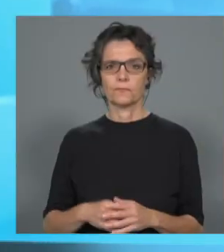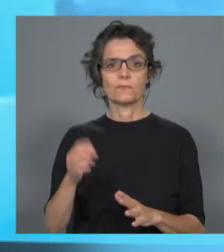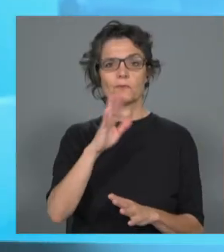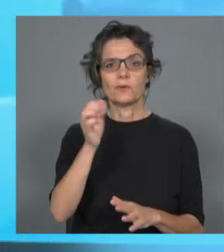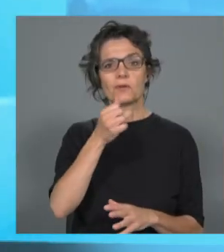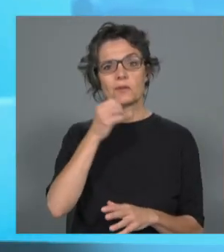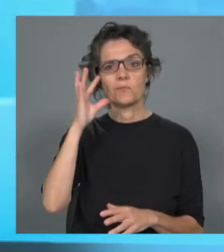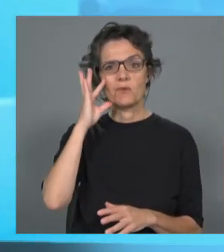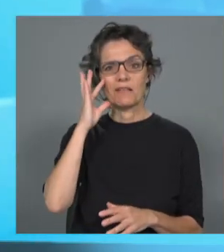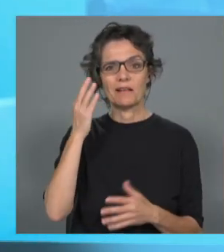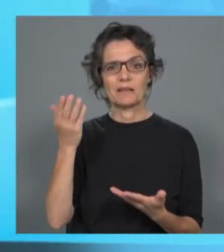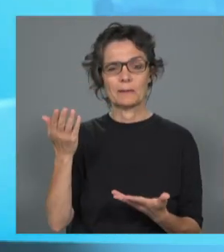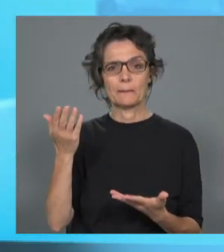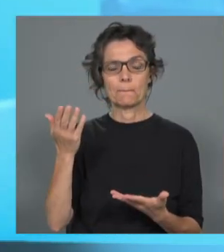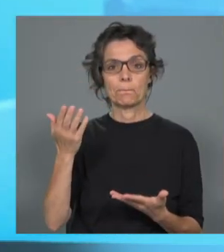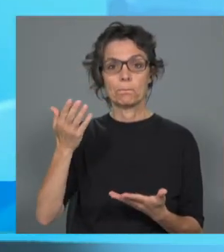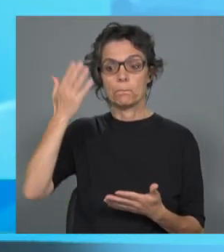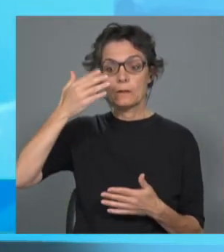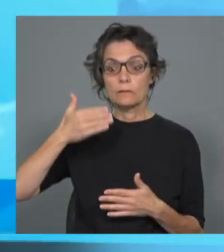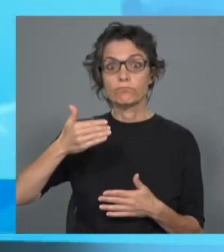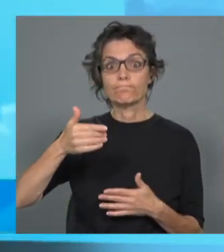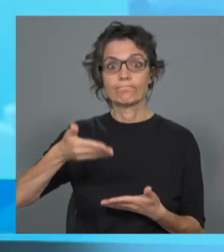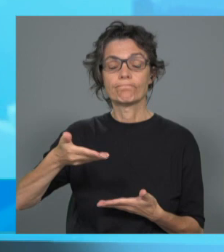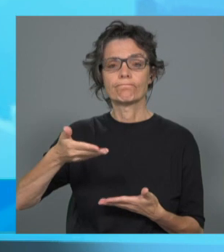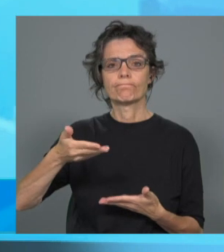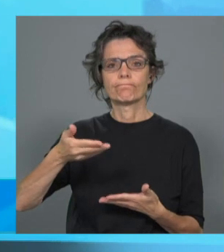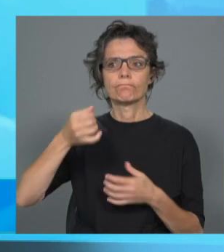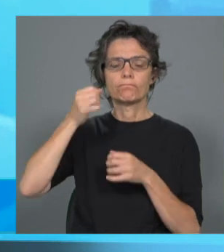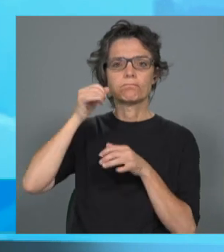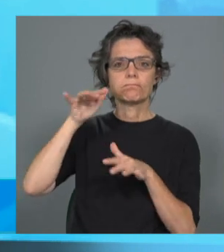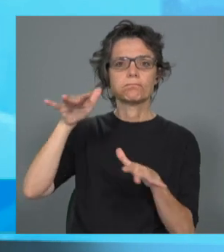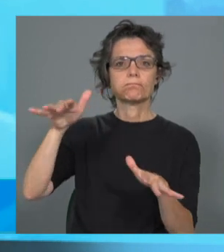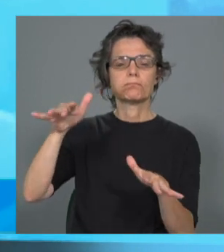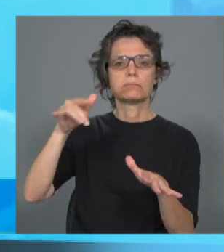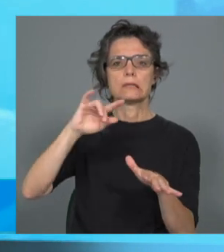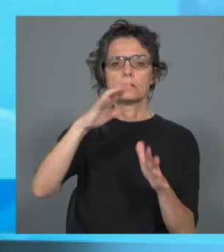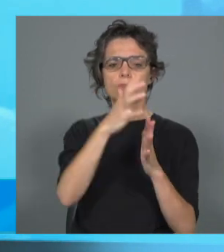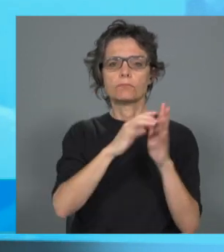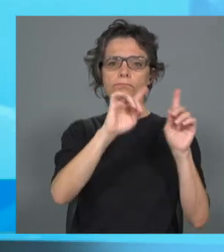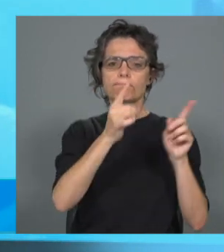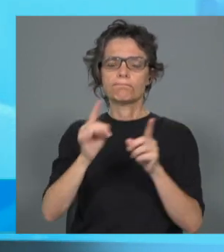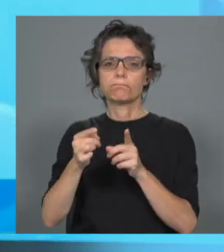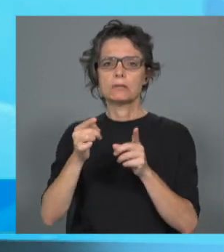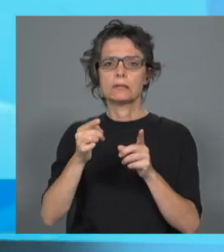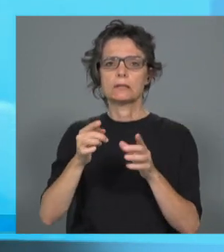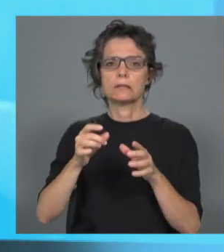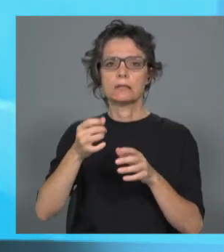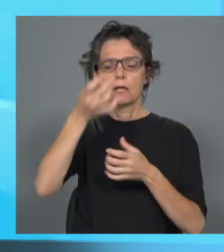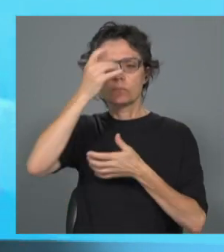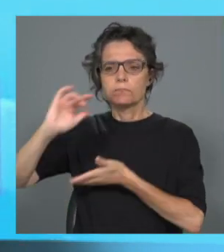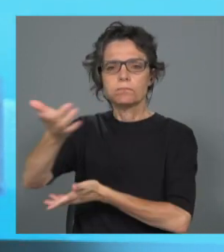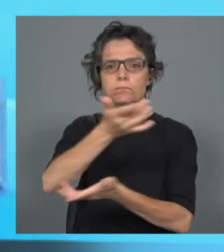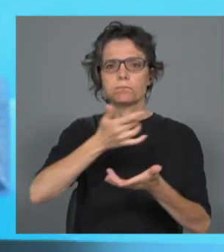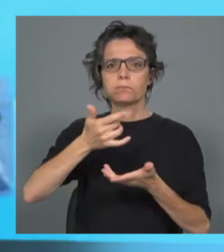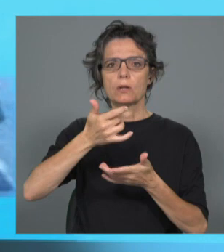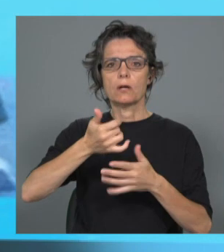Olá, muito boa tarde. Por estes dias vão sendo divulgadas sínteses diocesanas nesta fase que integra já a